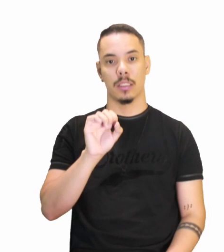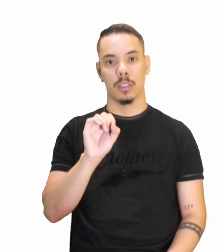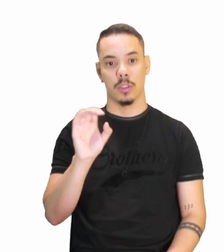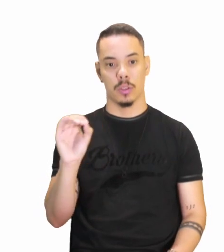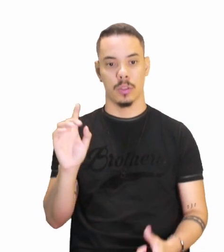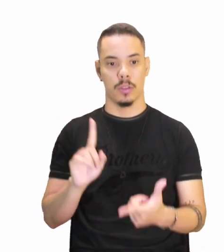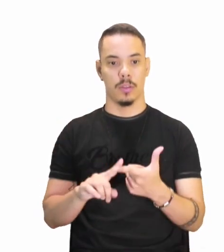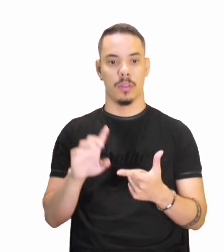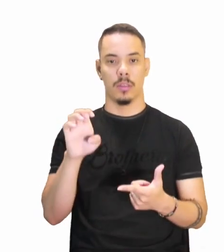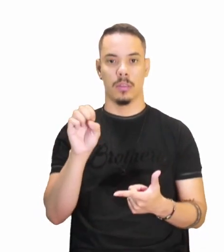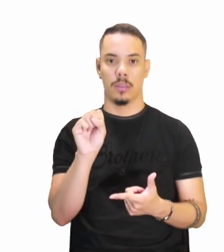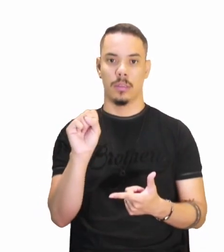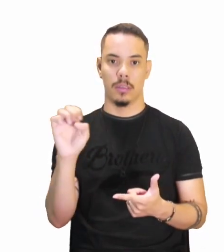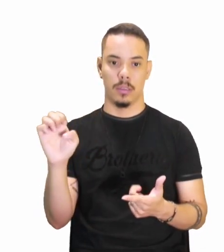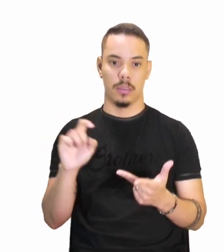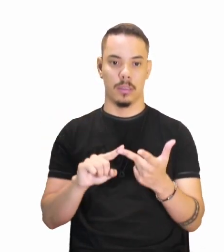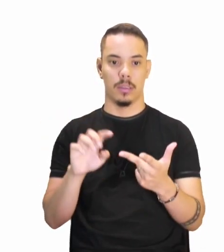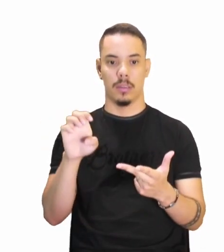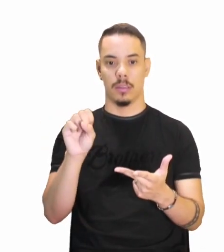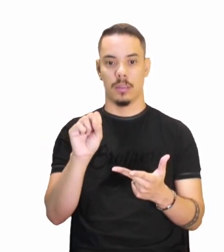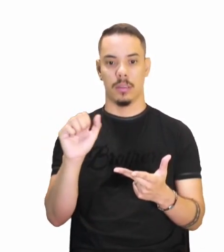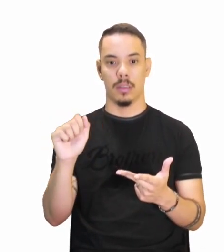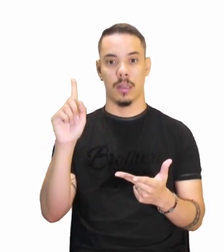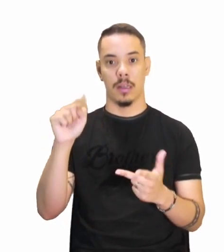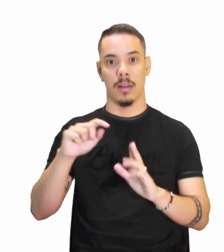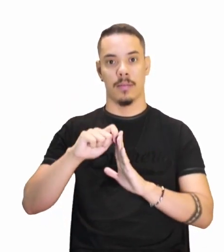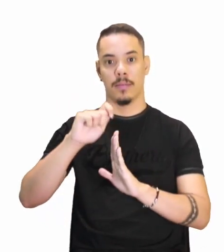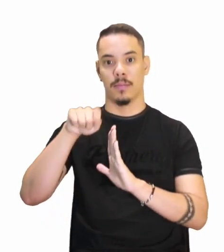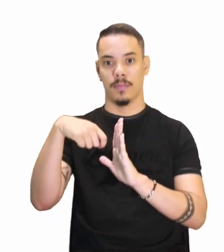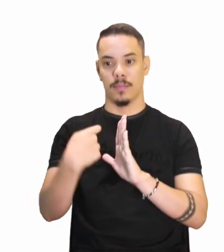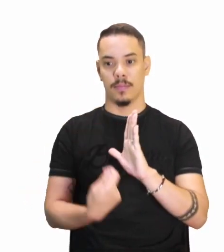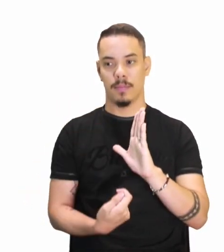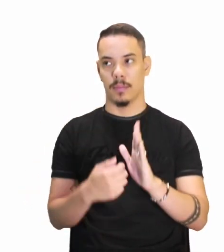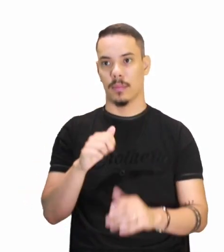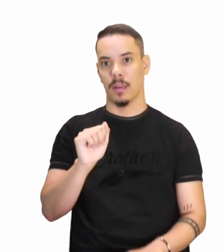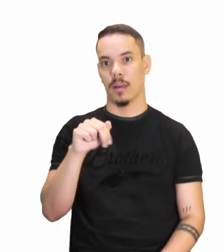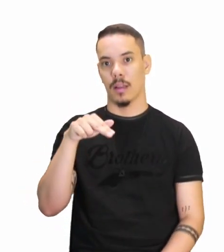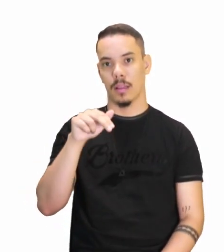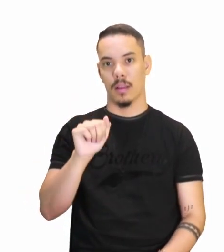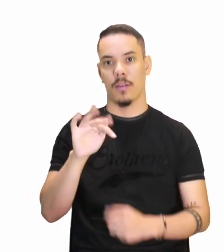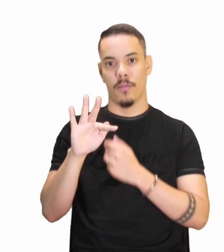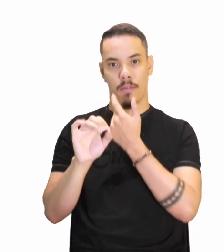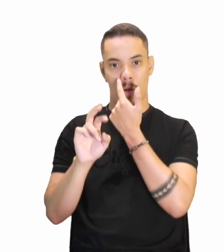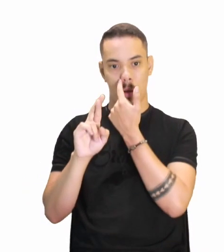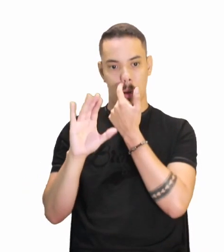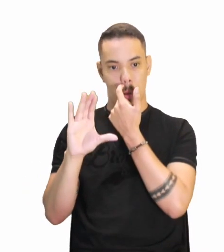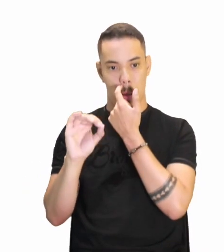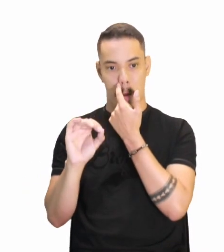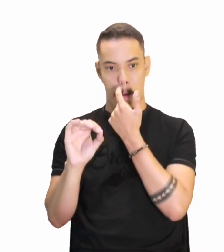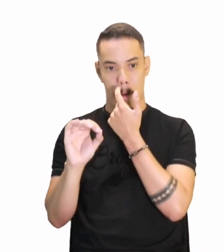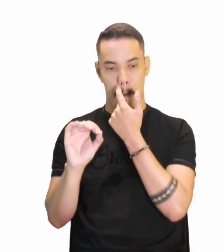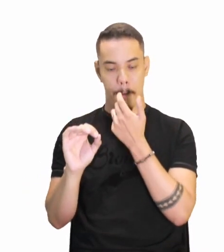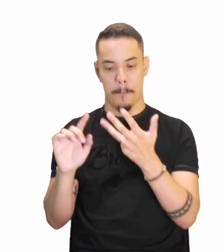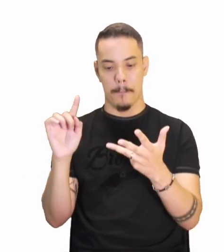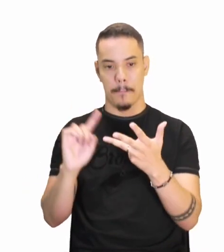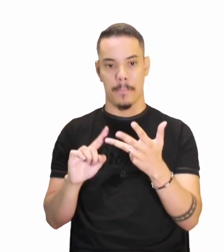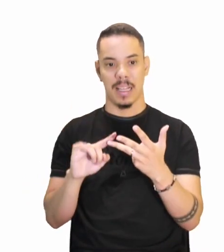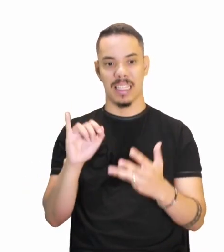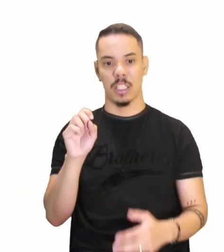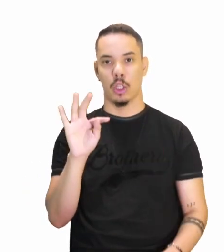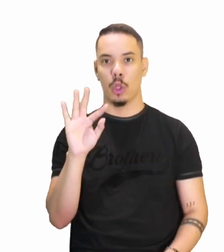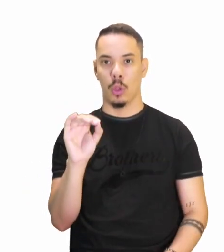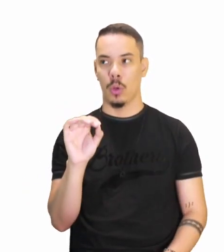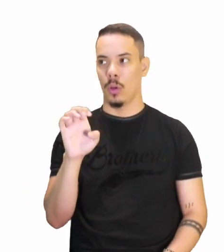ó serão classificados como anafóricos beleza isso este esta